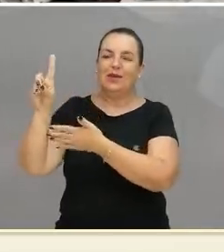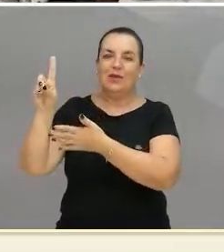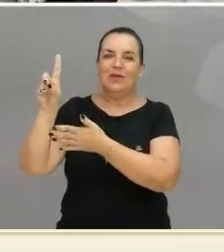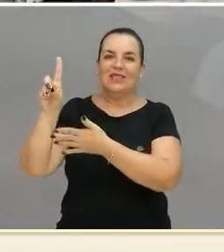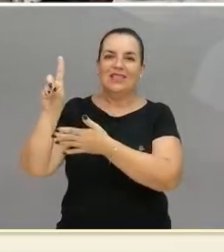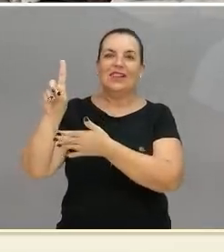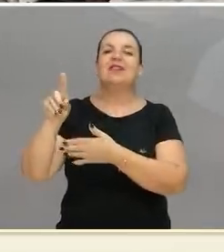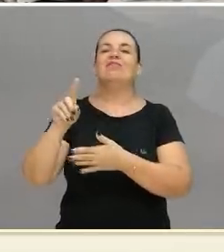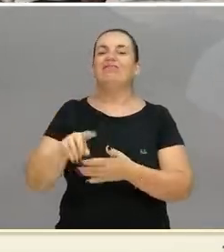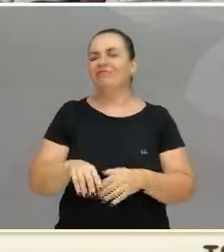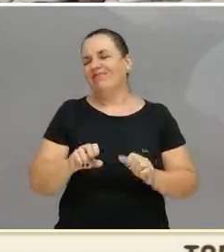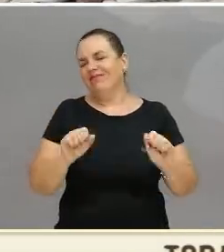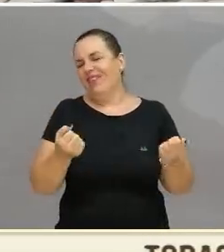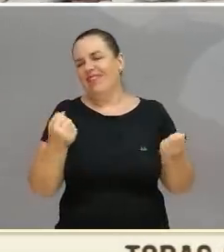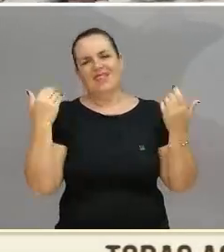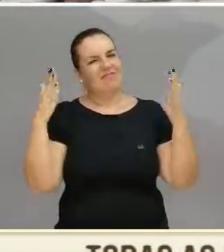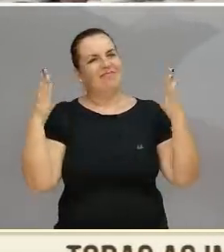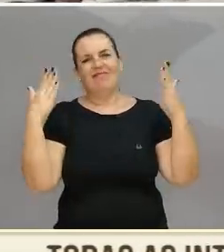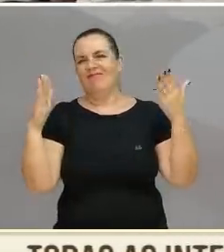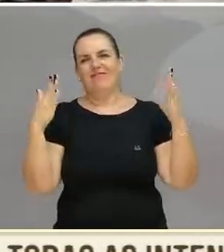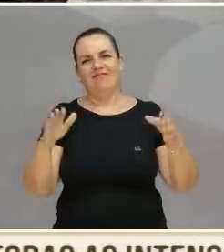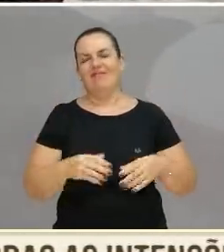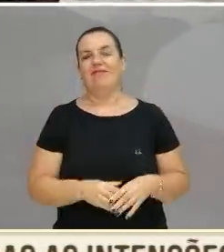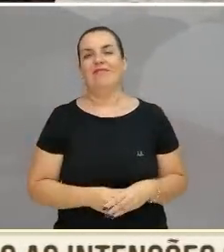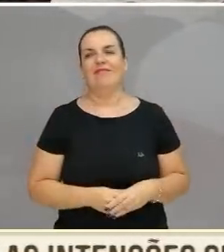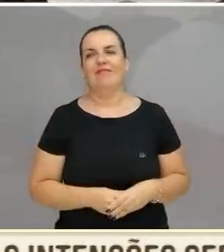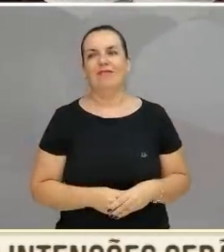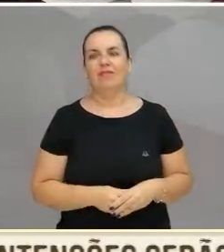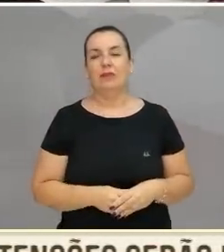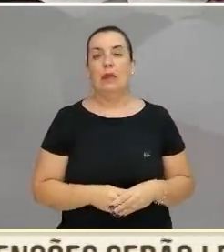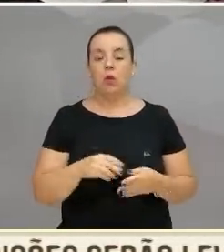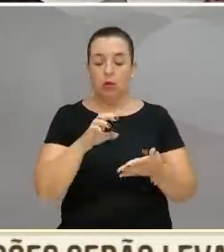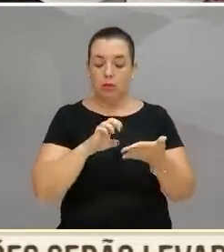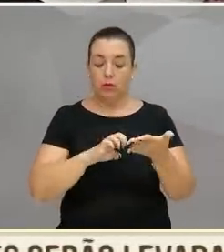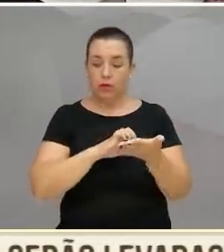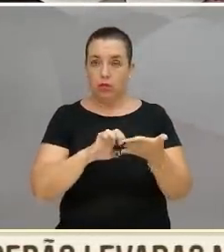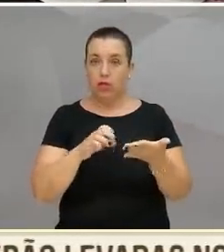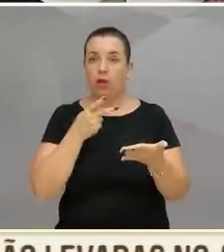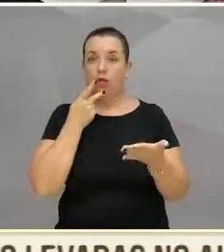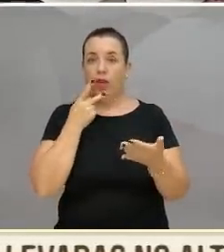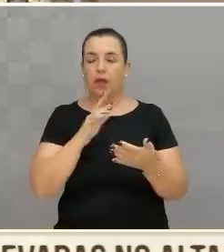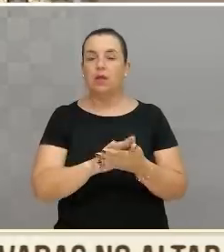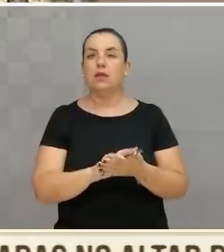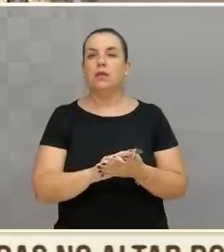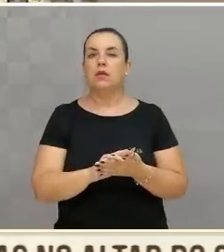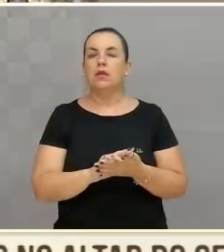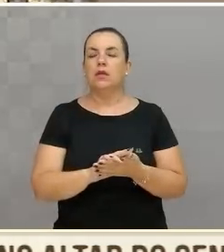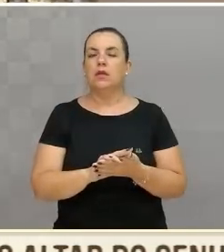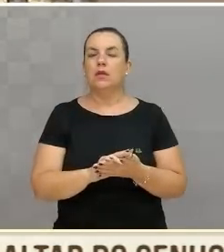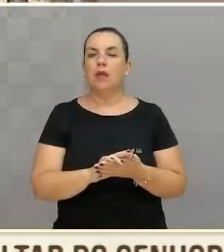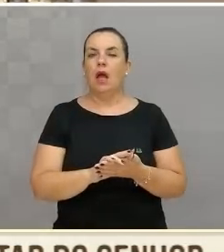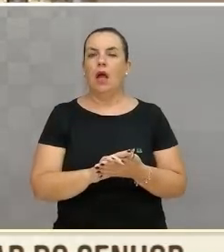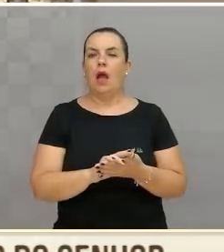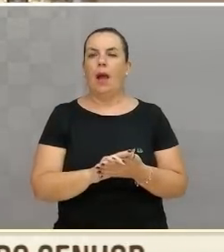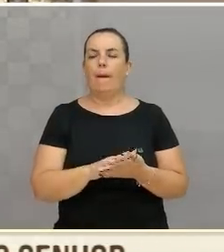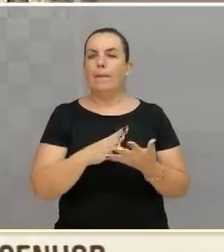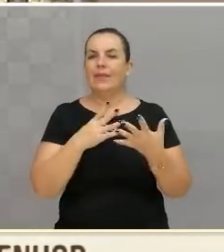Continuando no Evangelho, Jesus disse: a messe é grande, os trabalhadores são poucos. E é